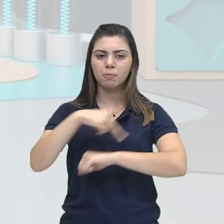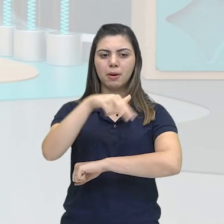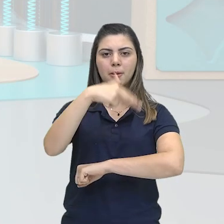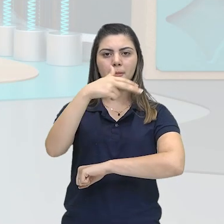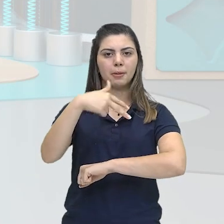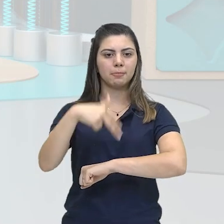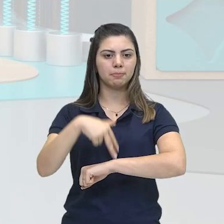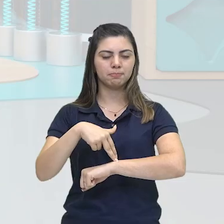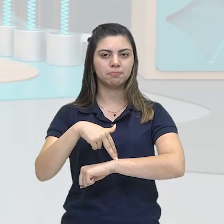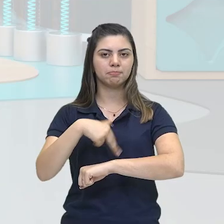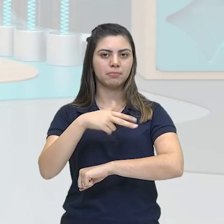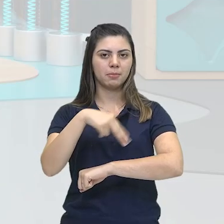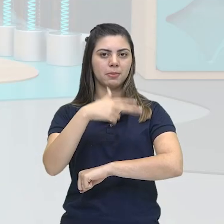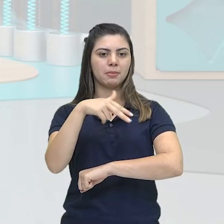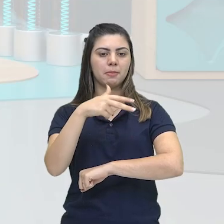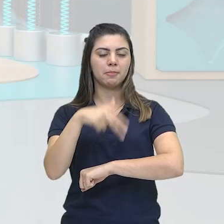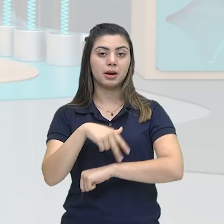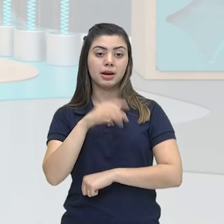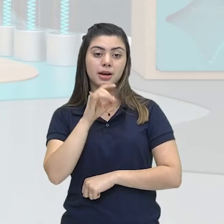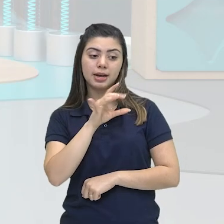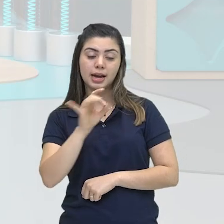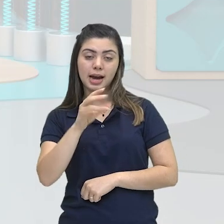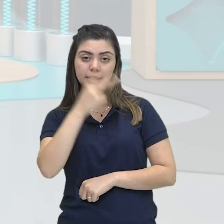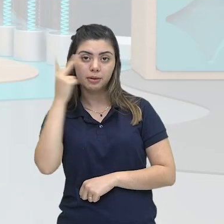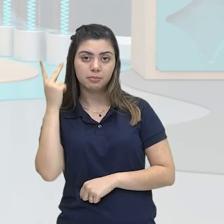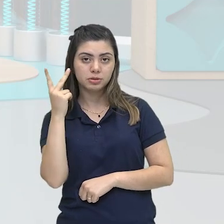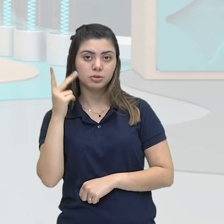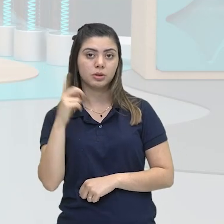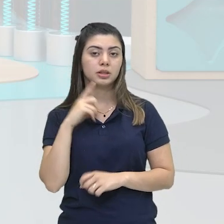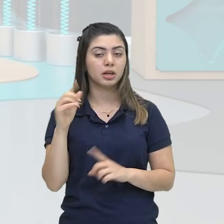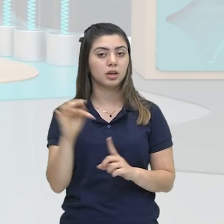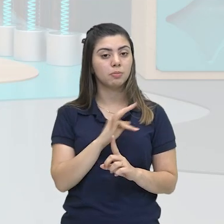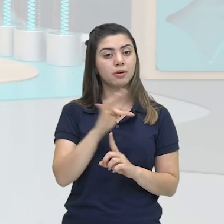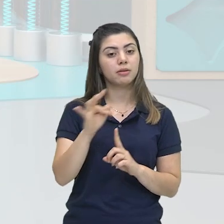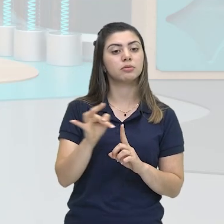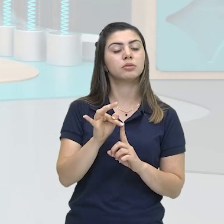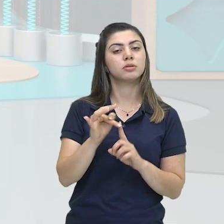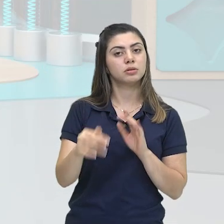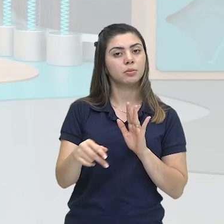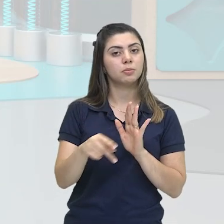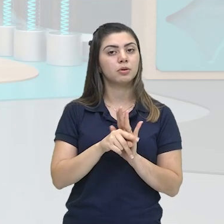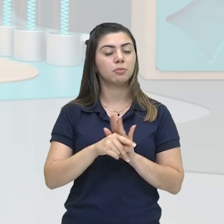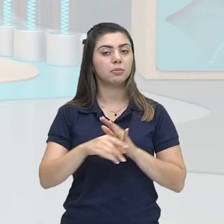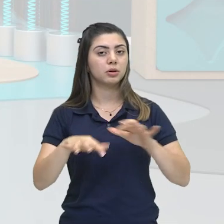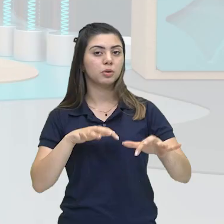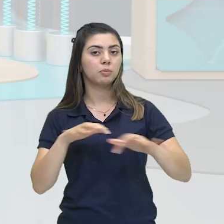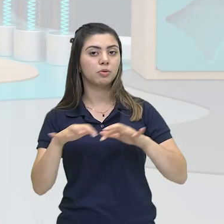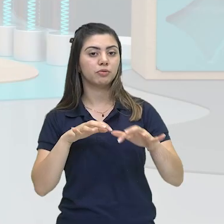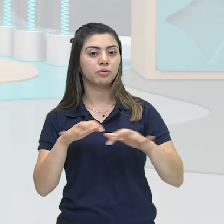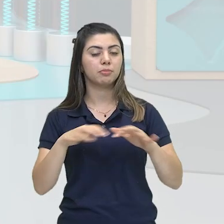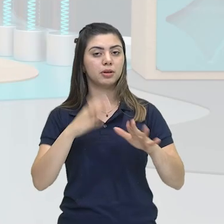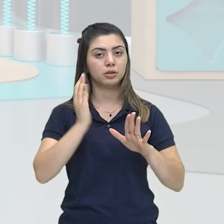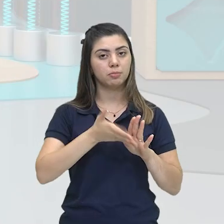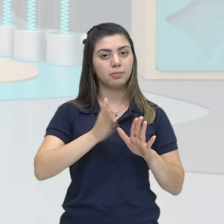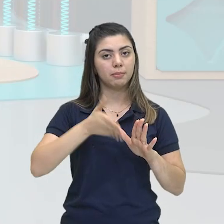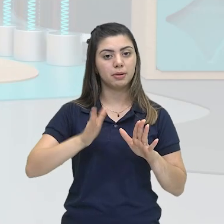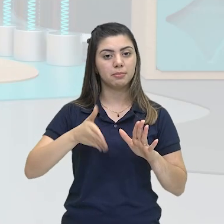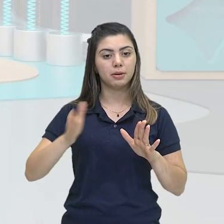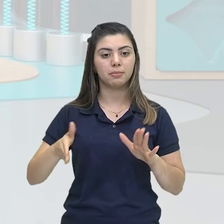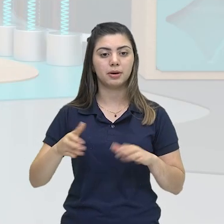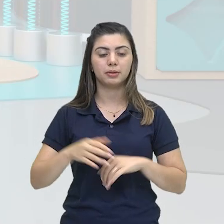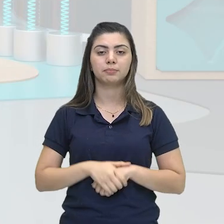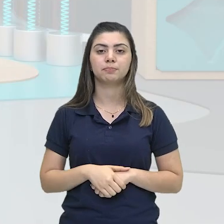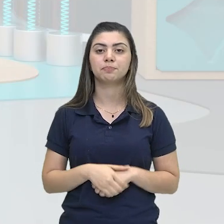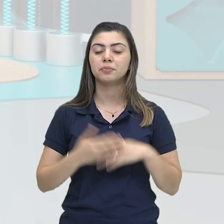Acrobacias. E cada uma delas vai ter uma função ali dentro do movimento da coreografia. A